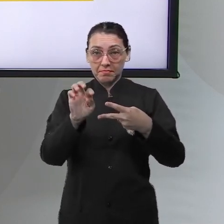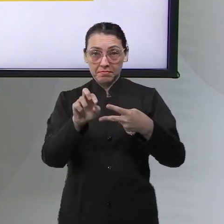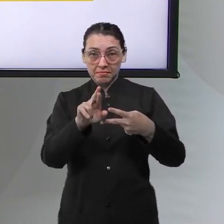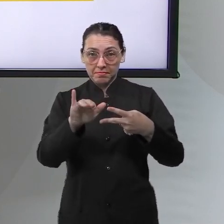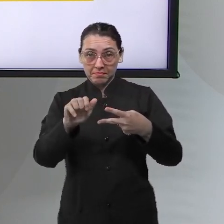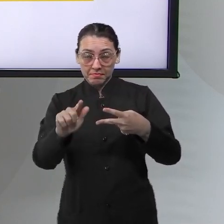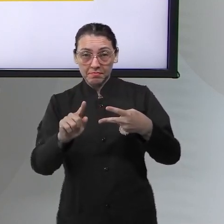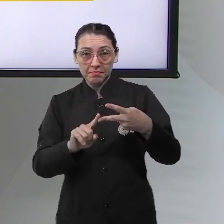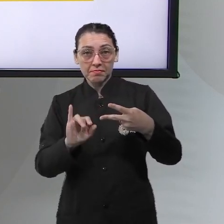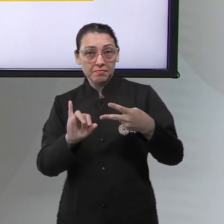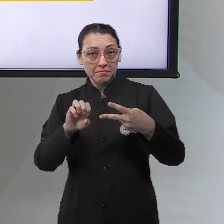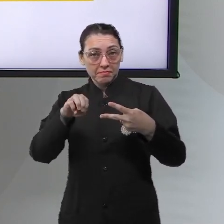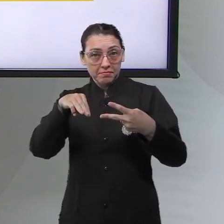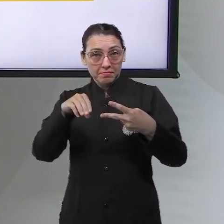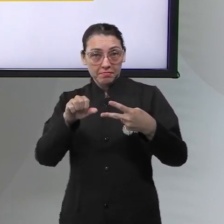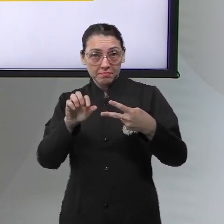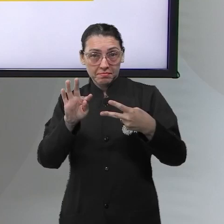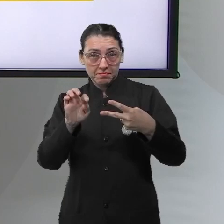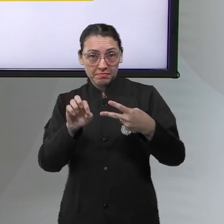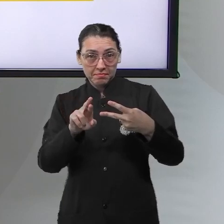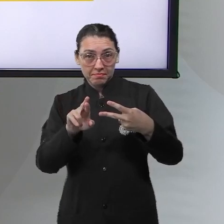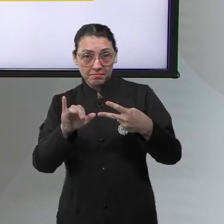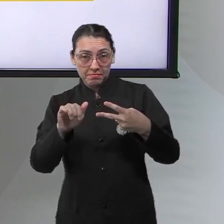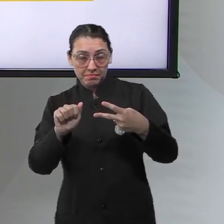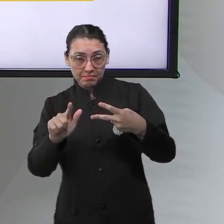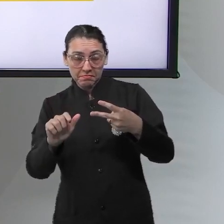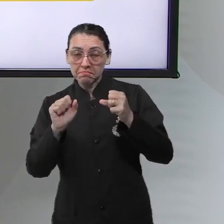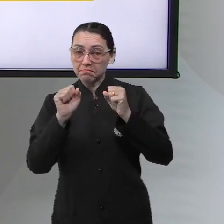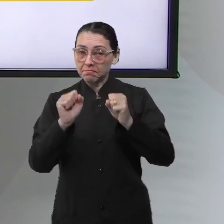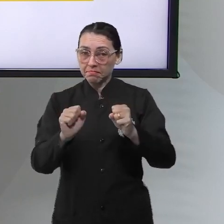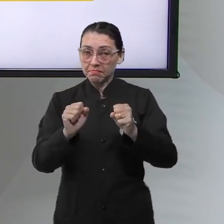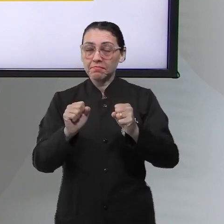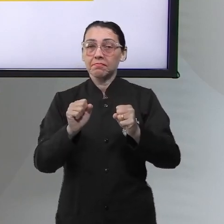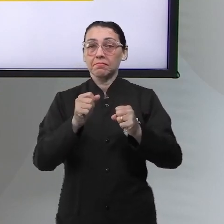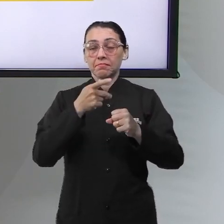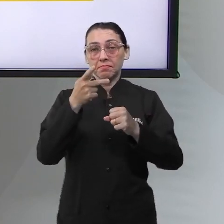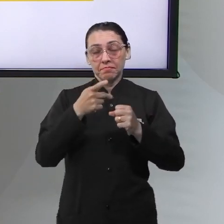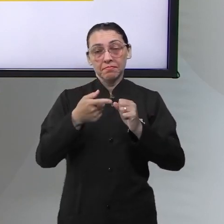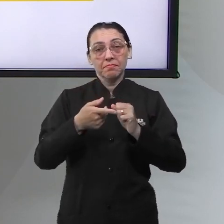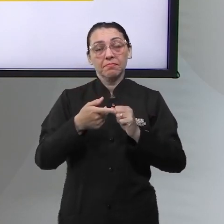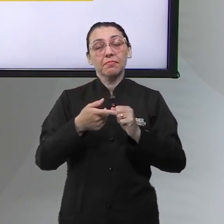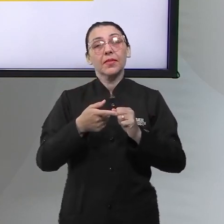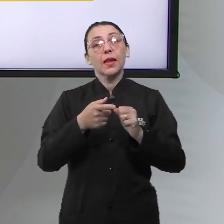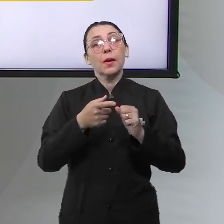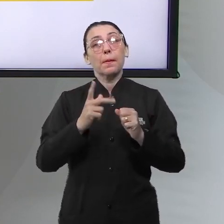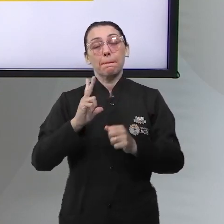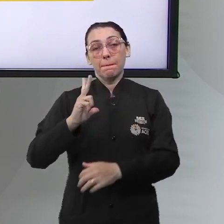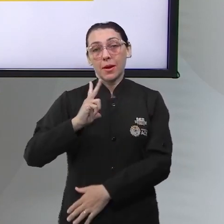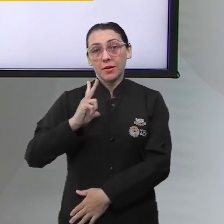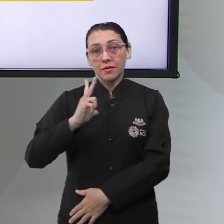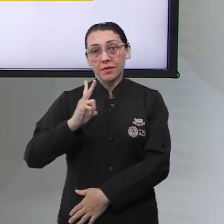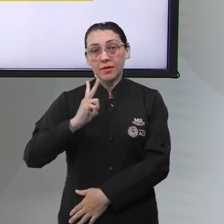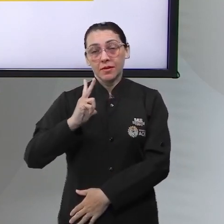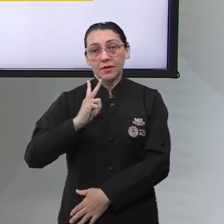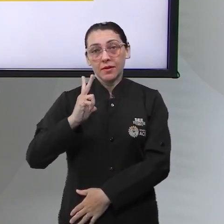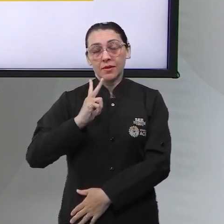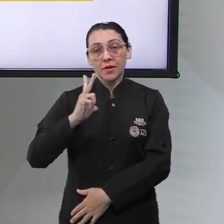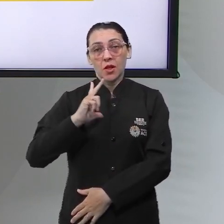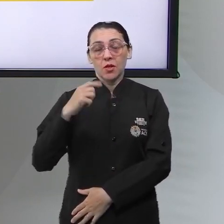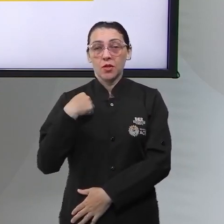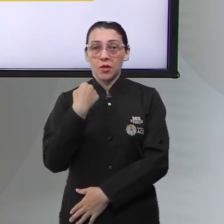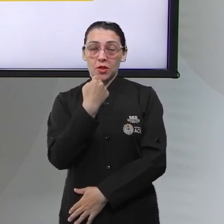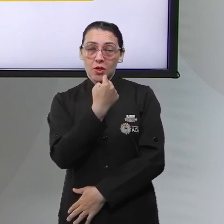dois termos, que eu posso, inclusive, adiantar que são particularidades quando